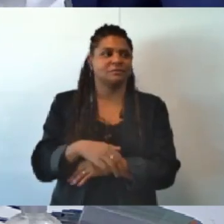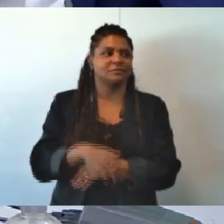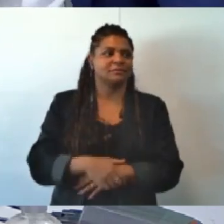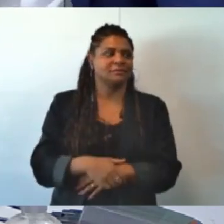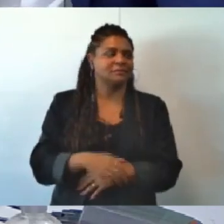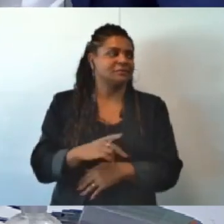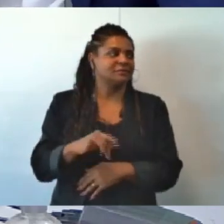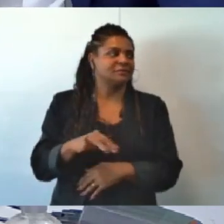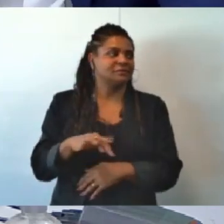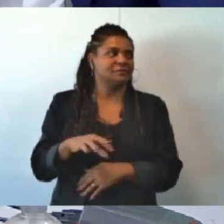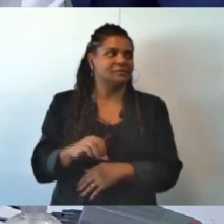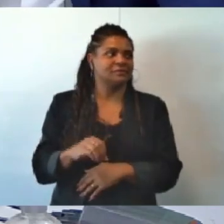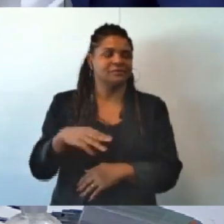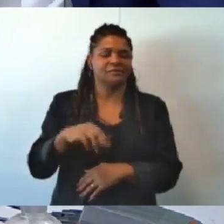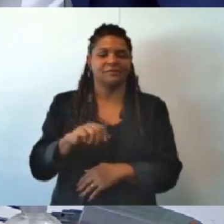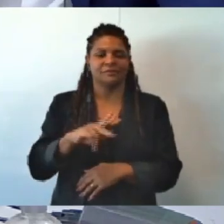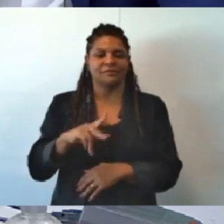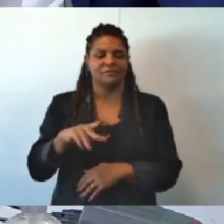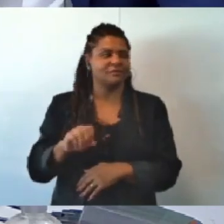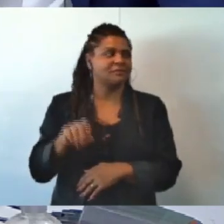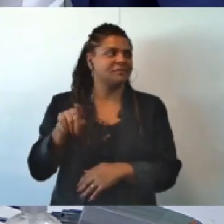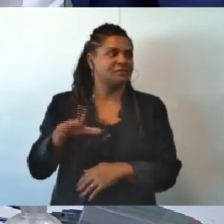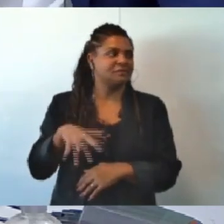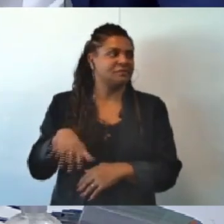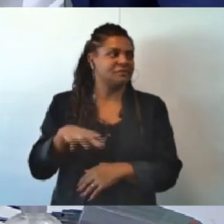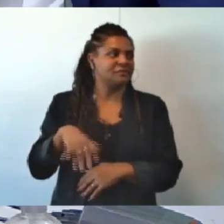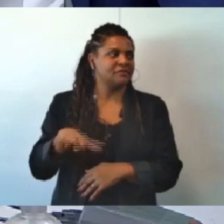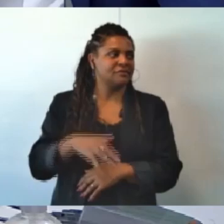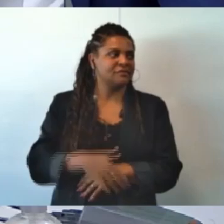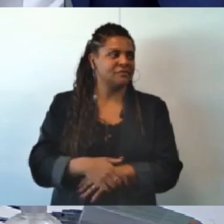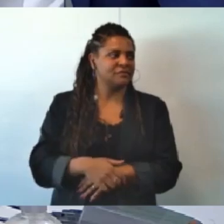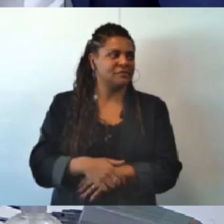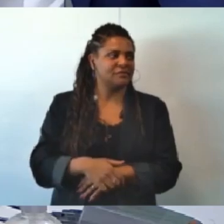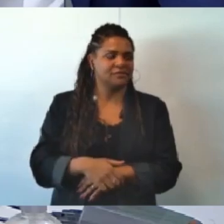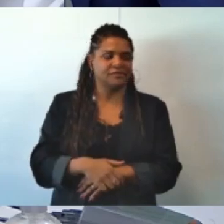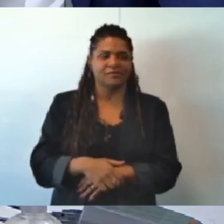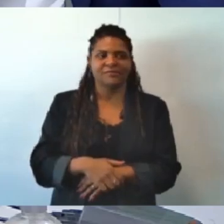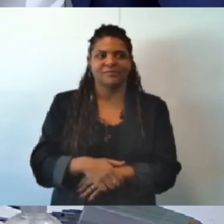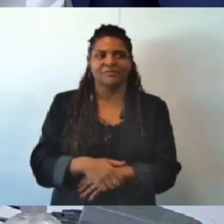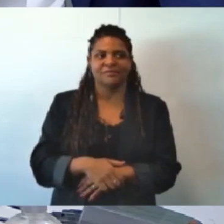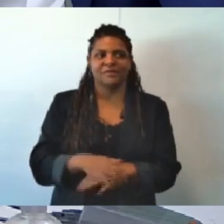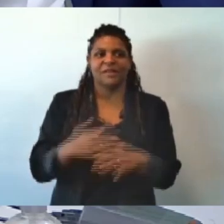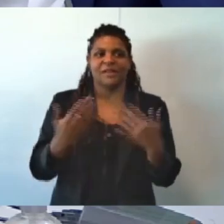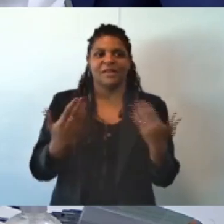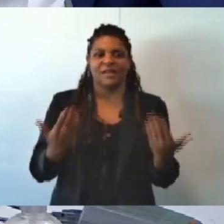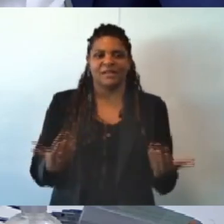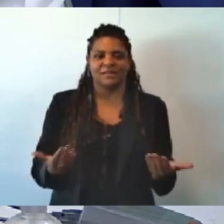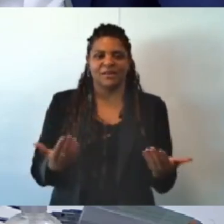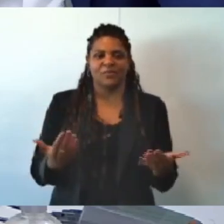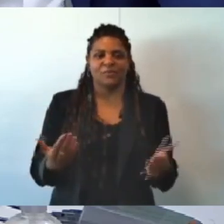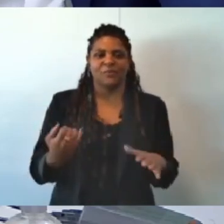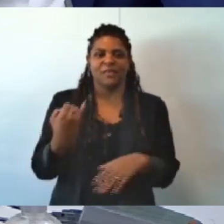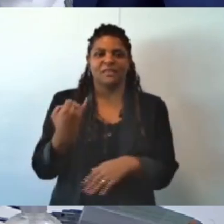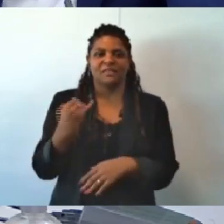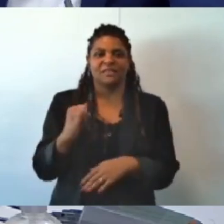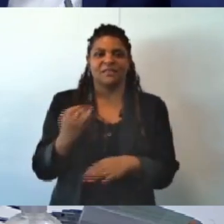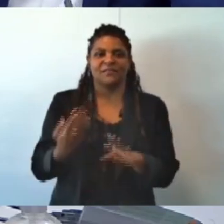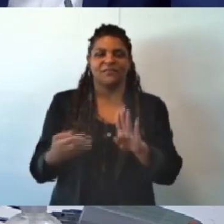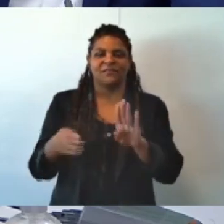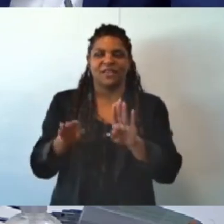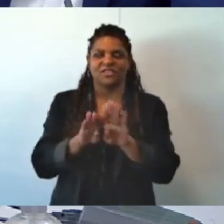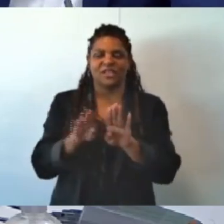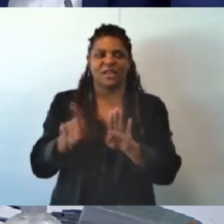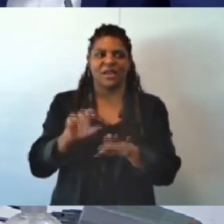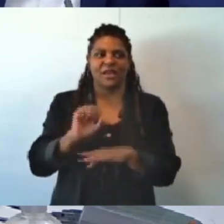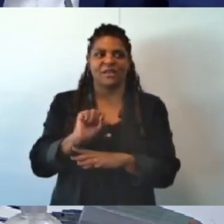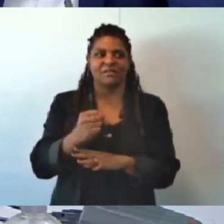para aquela área. Então, eu estou vendo aqui que, se fechando a Sapucaí, todo o trânsito